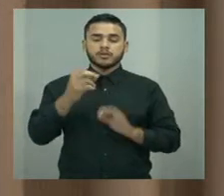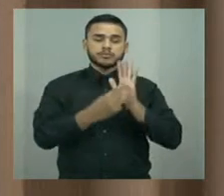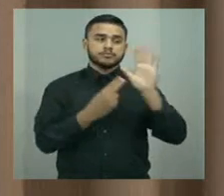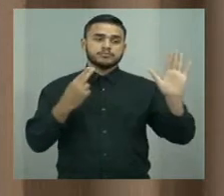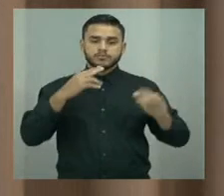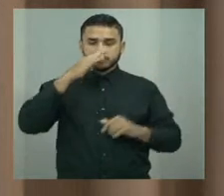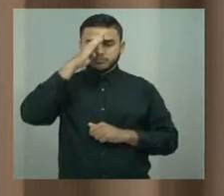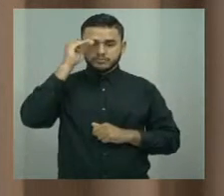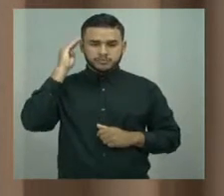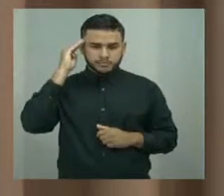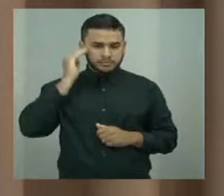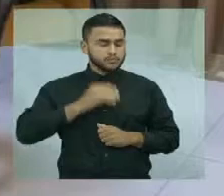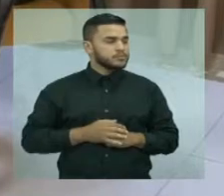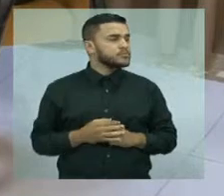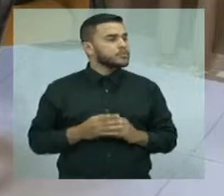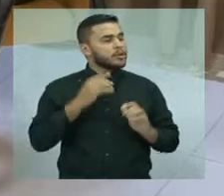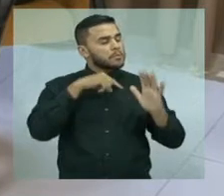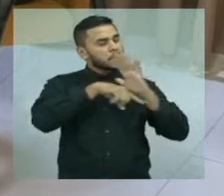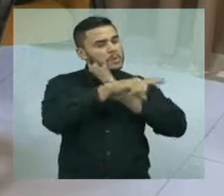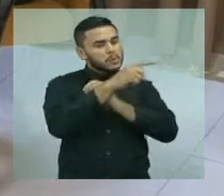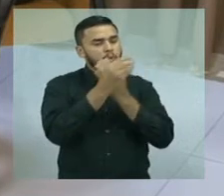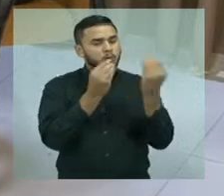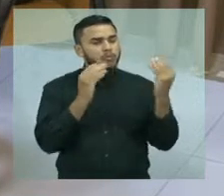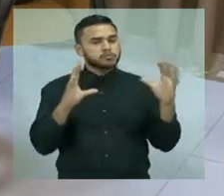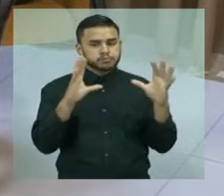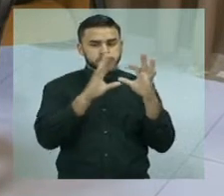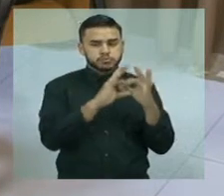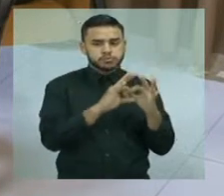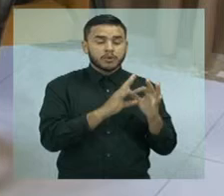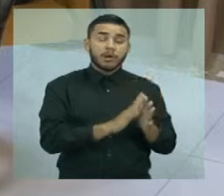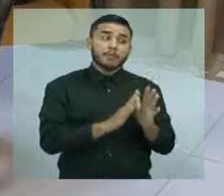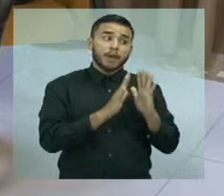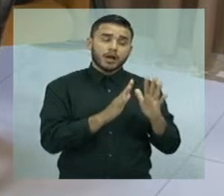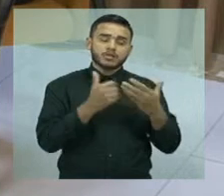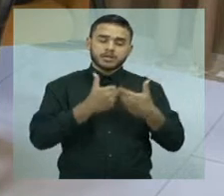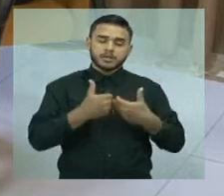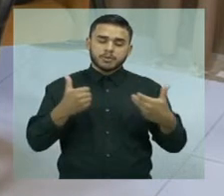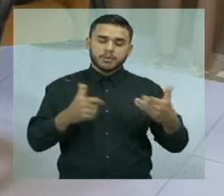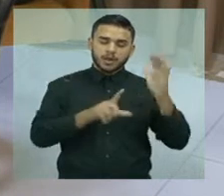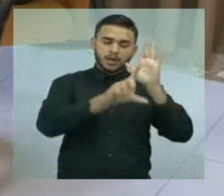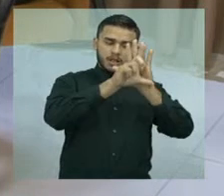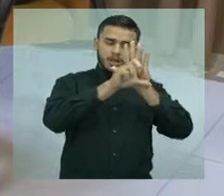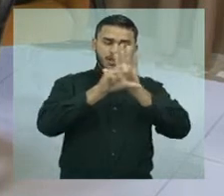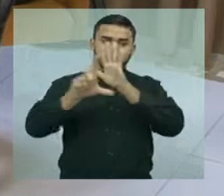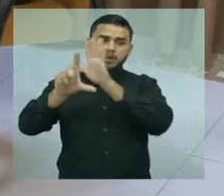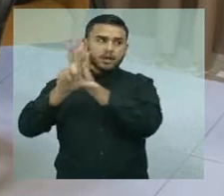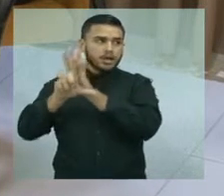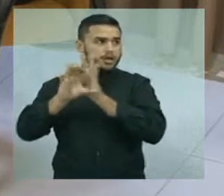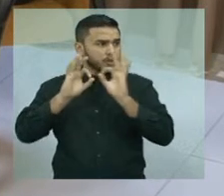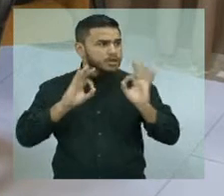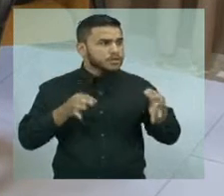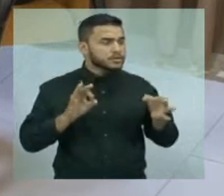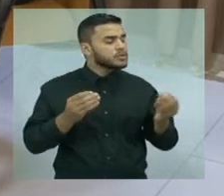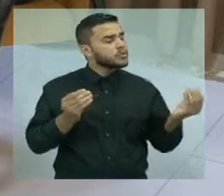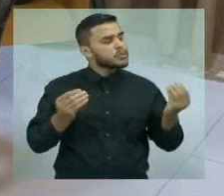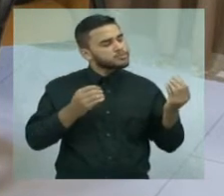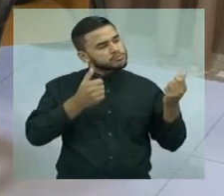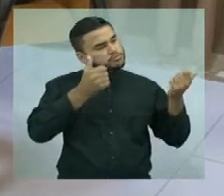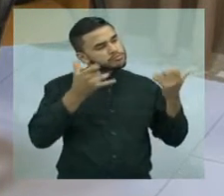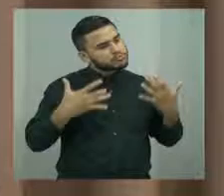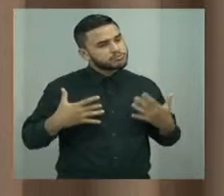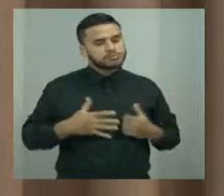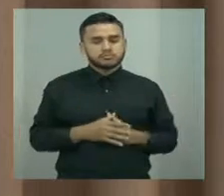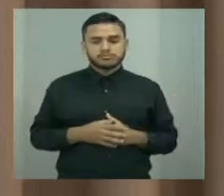um pouquinho para que as pessoas entendam. As duas têm relações, né? Mas cada uma tem o seu ponto específico de ação. Fala pra